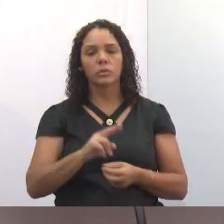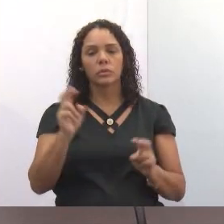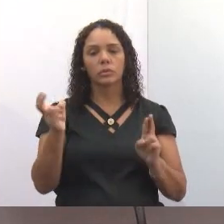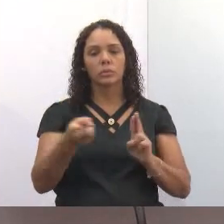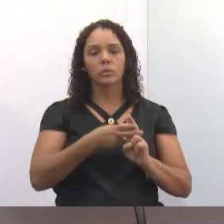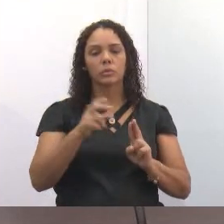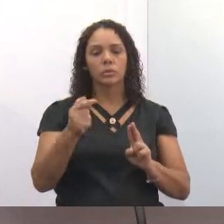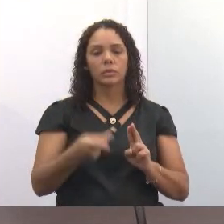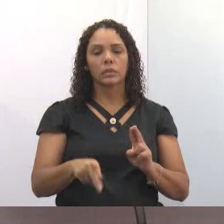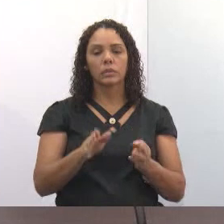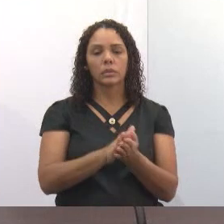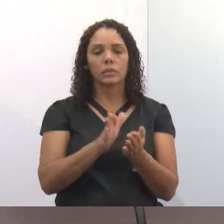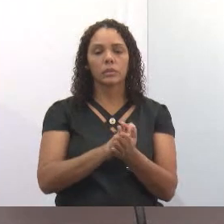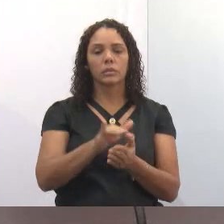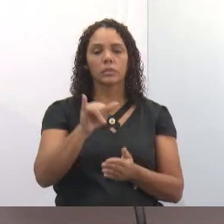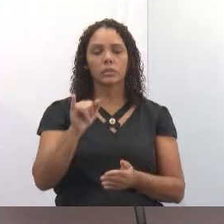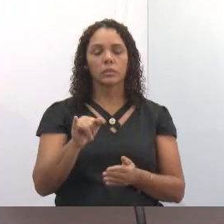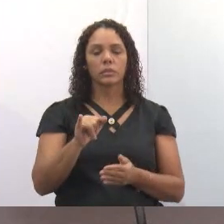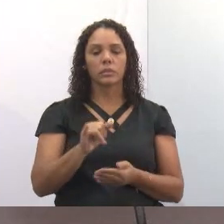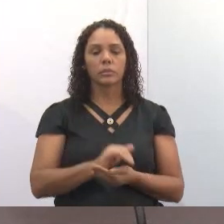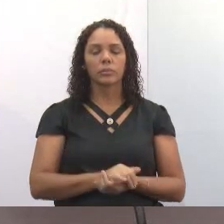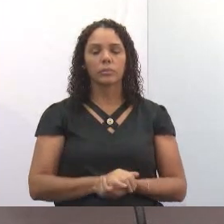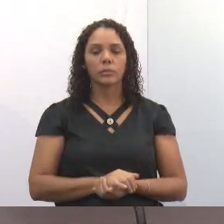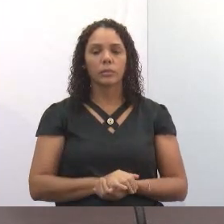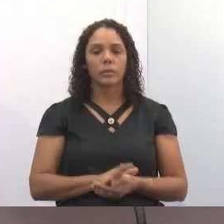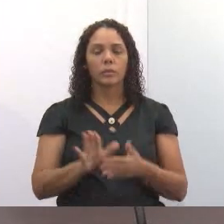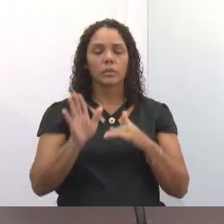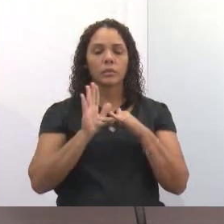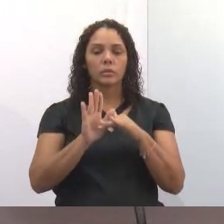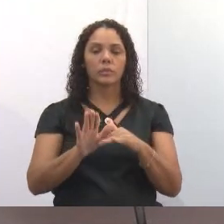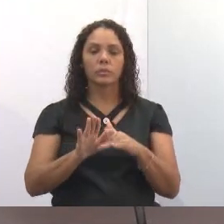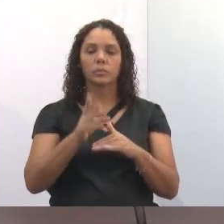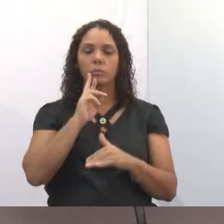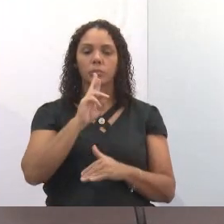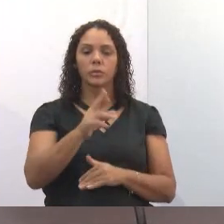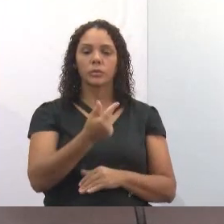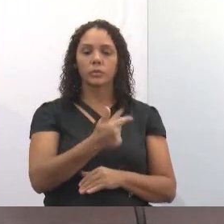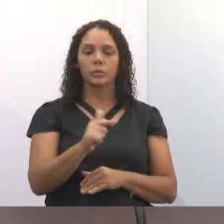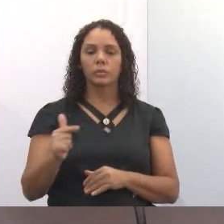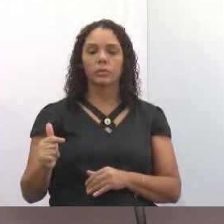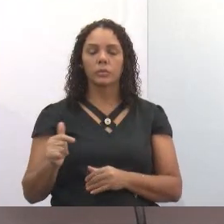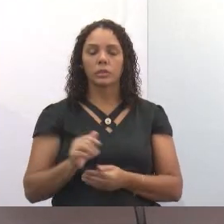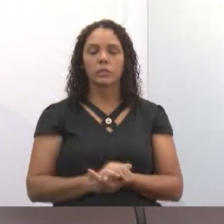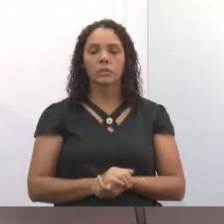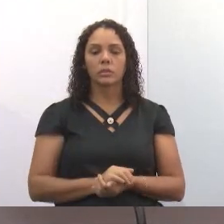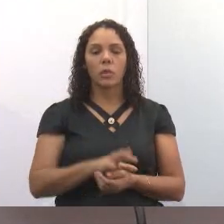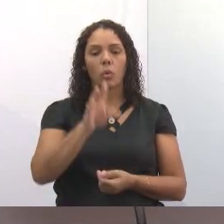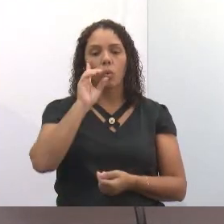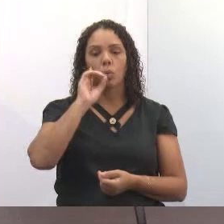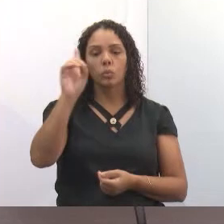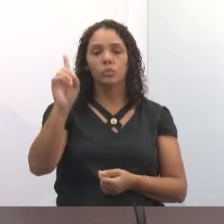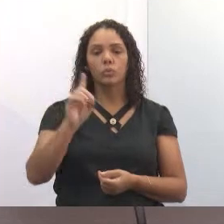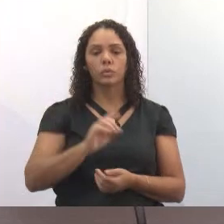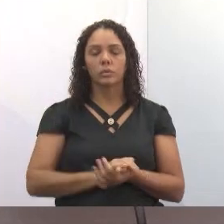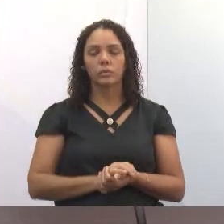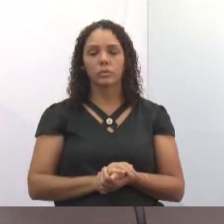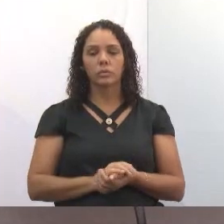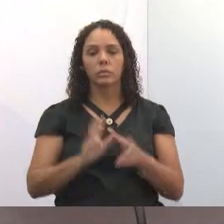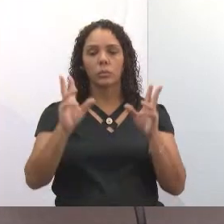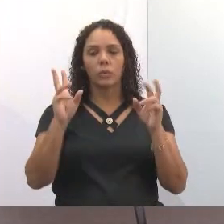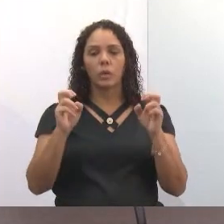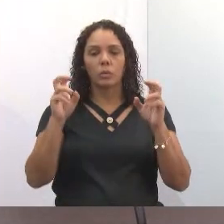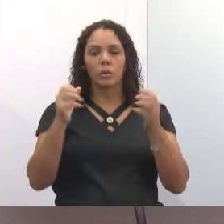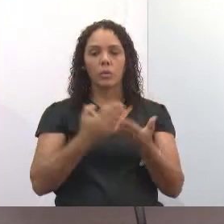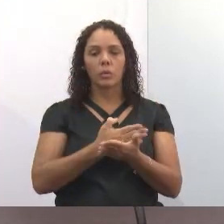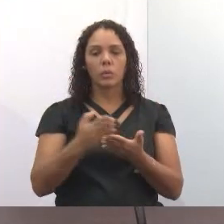em Jacareí serão beneficiados? Prejudicado? Qual data para o programa Mais Acesso a Especialistas comece a